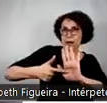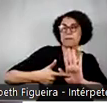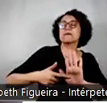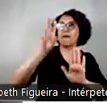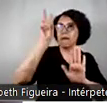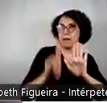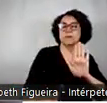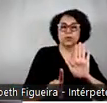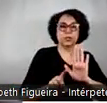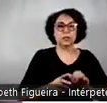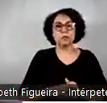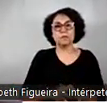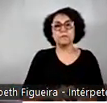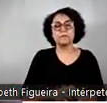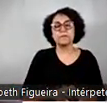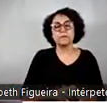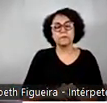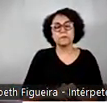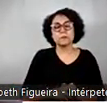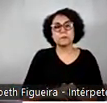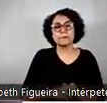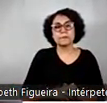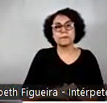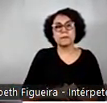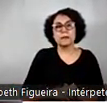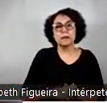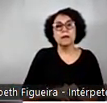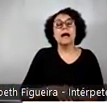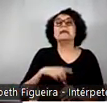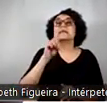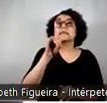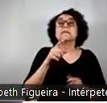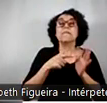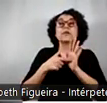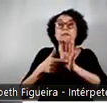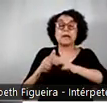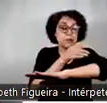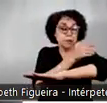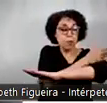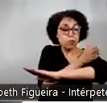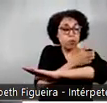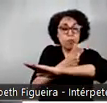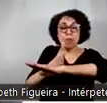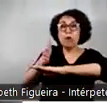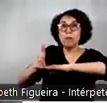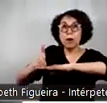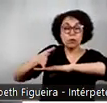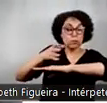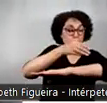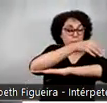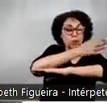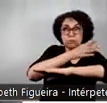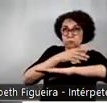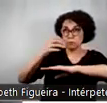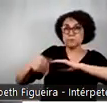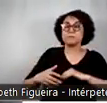gente tem no Brasil, né, então a gente, pensando numa linha do tempo, né, a gente teve, né, uma lei, né,